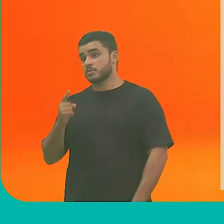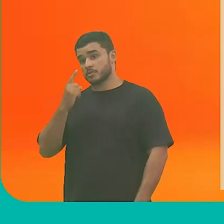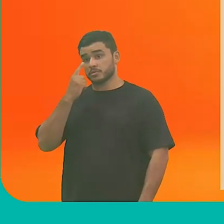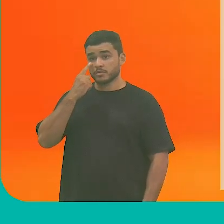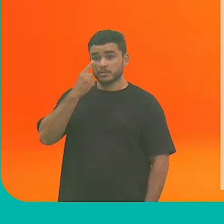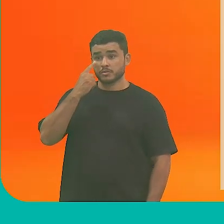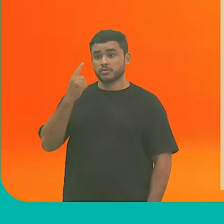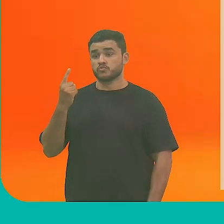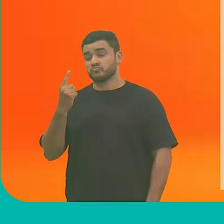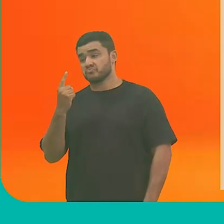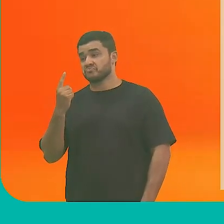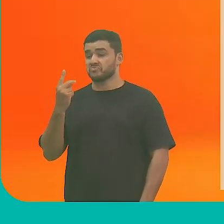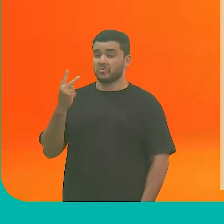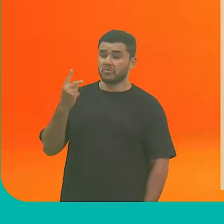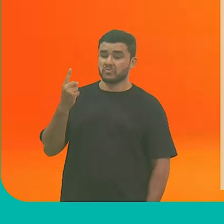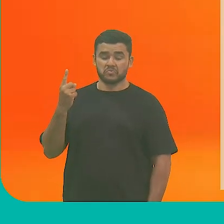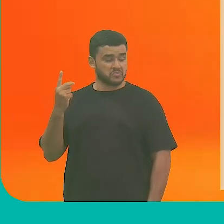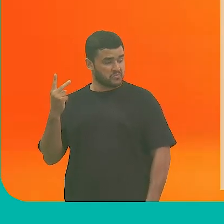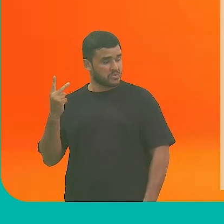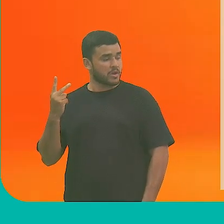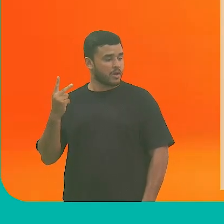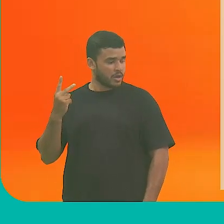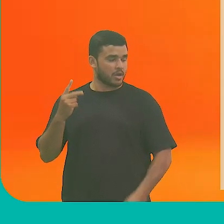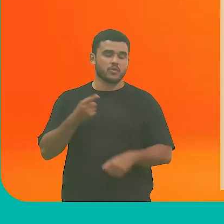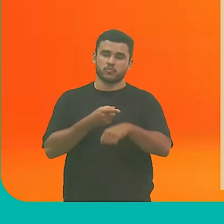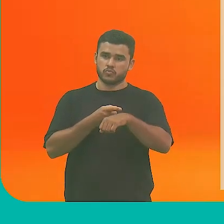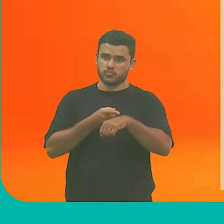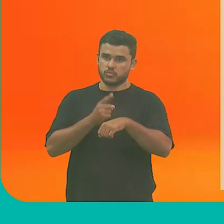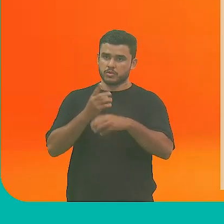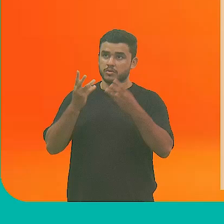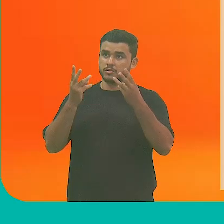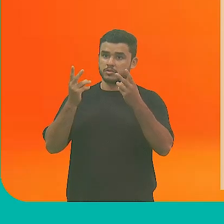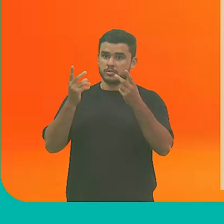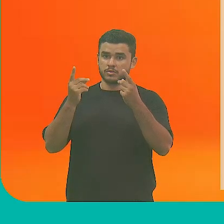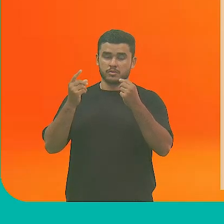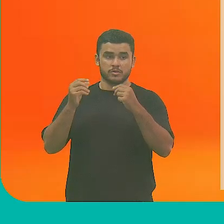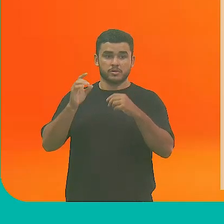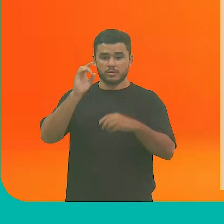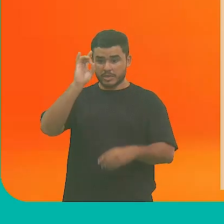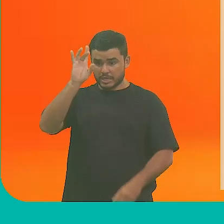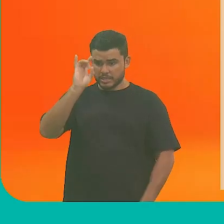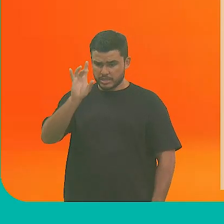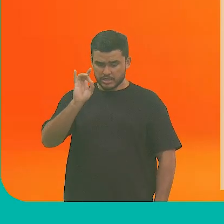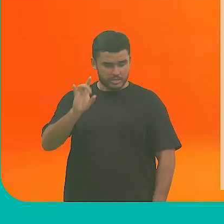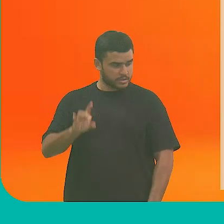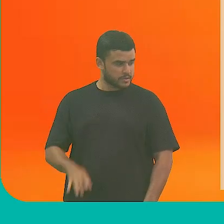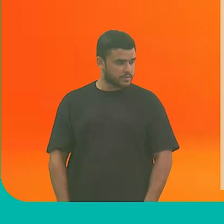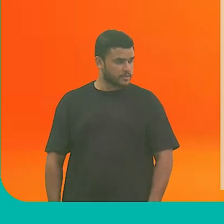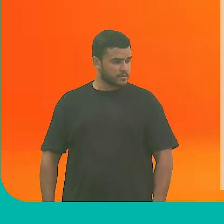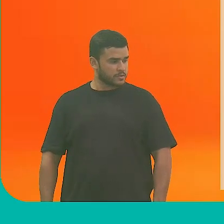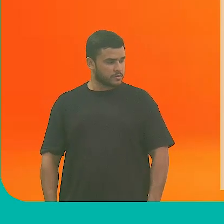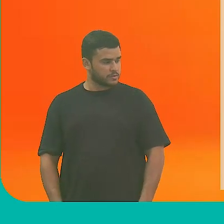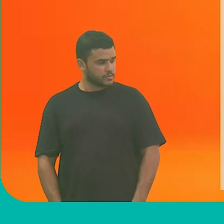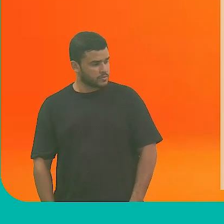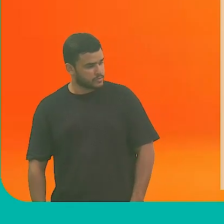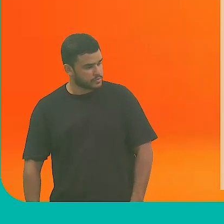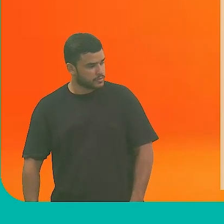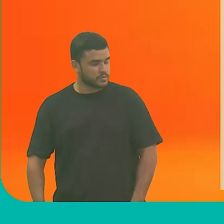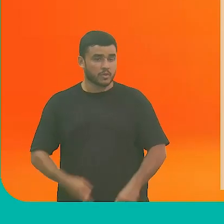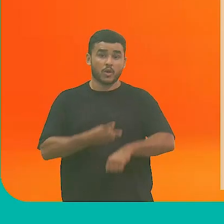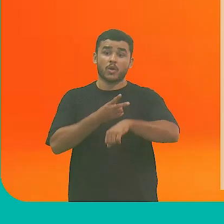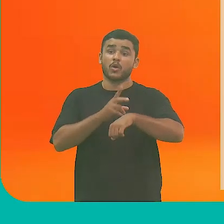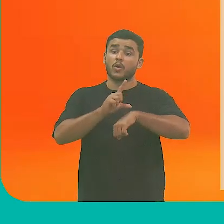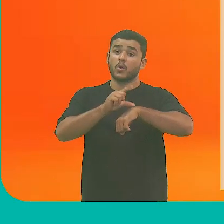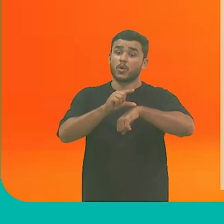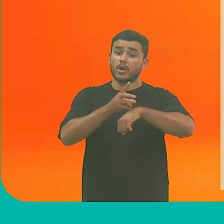e 2, às 13 horas também. Então a gente vai ter que analisar momento a momento, ó. Às 14